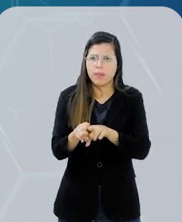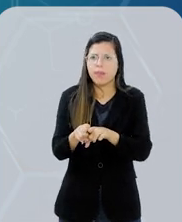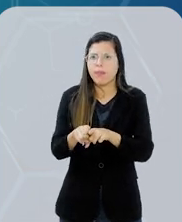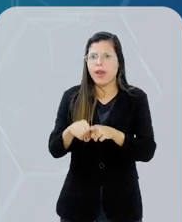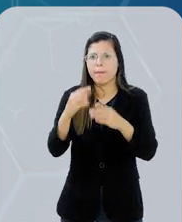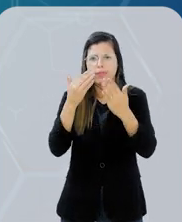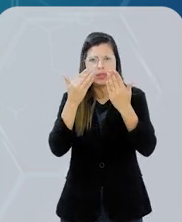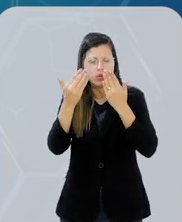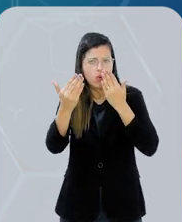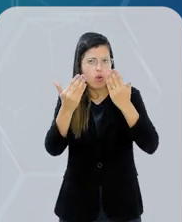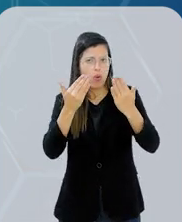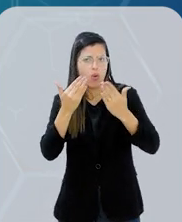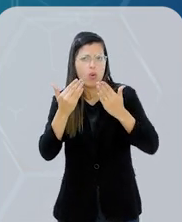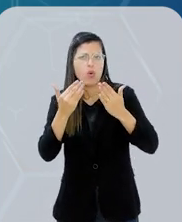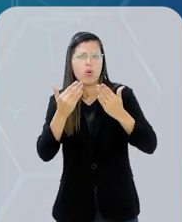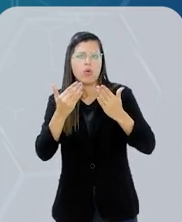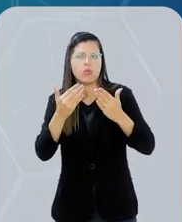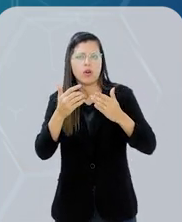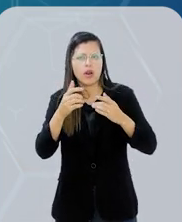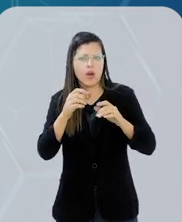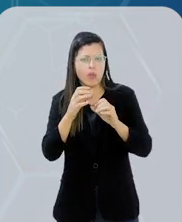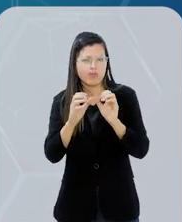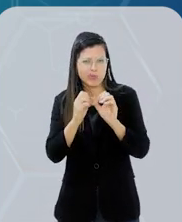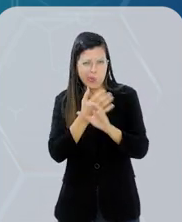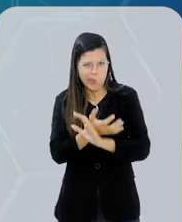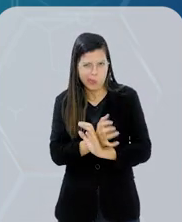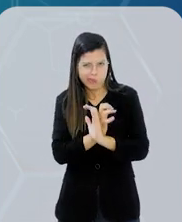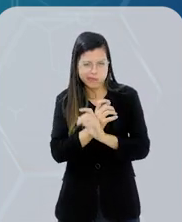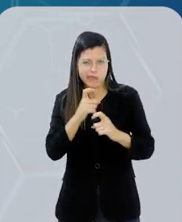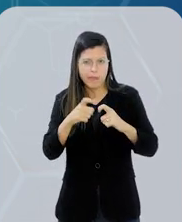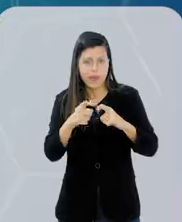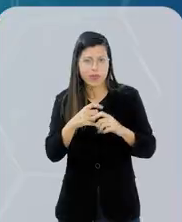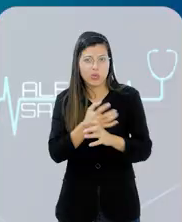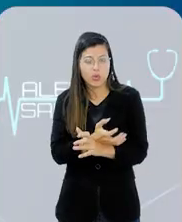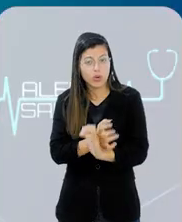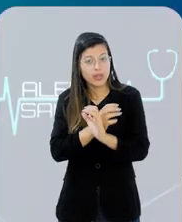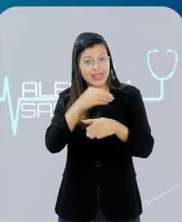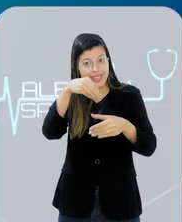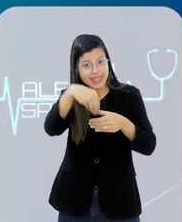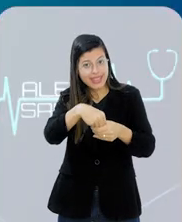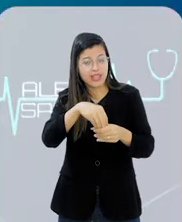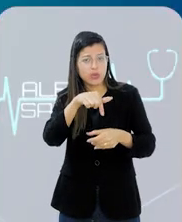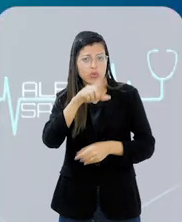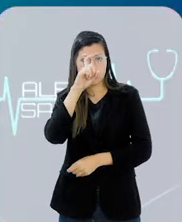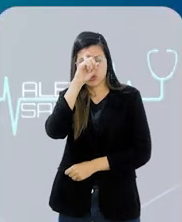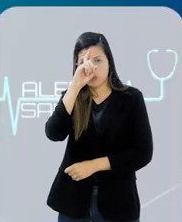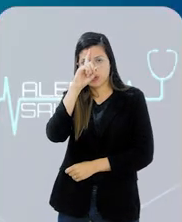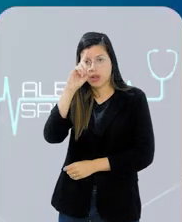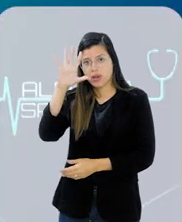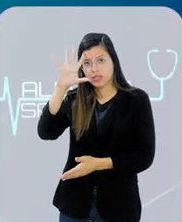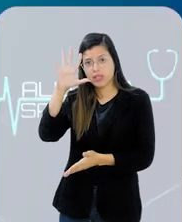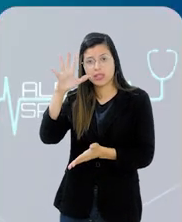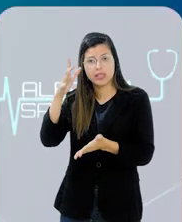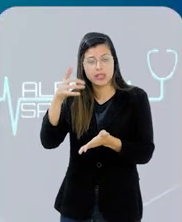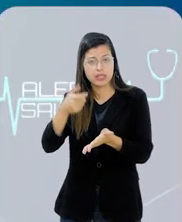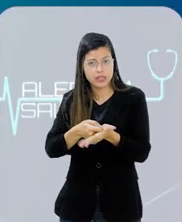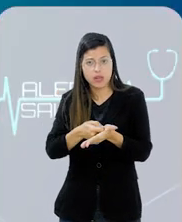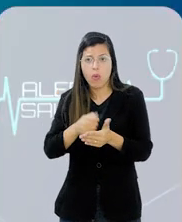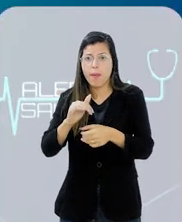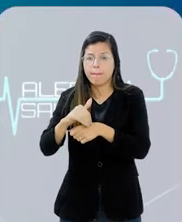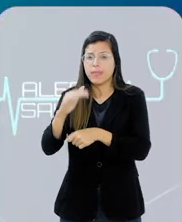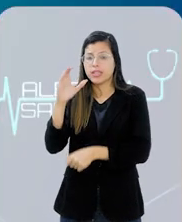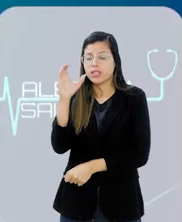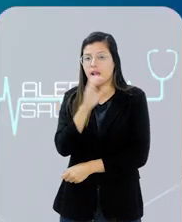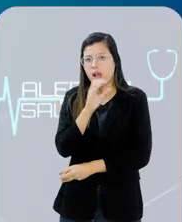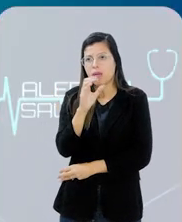a psicóloga, o ortopedista, dentro da própria unidade. Então, essa decisão é uma decisão mais rápida, é